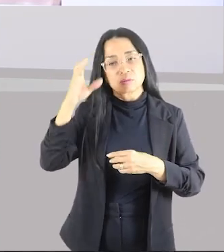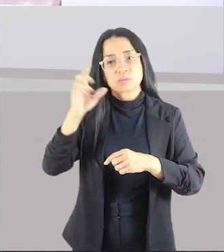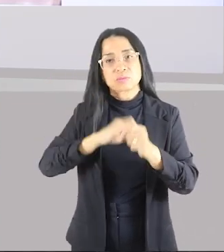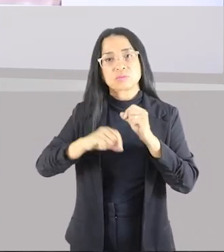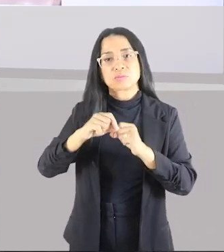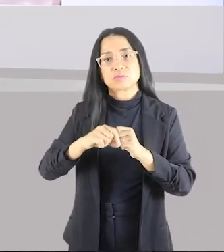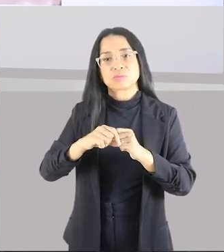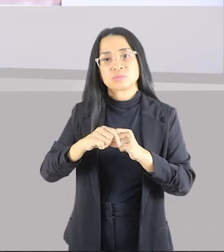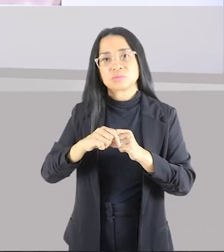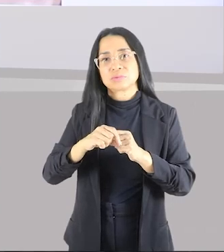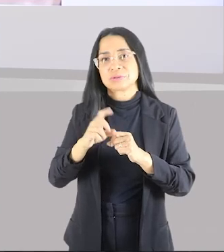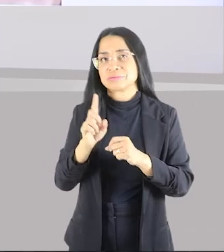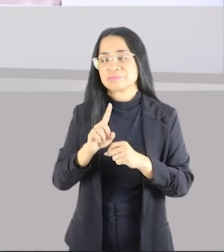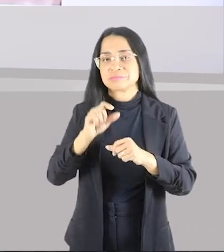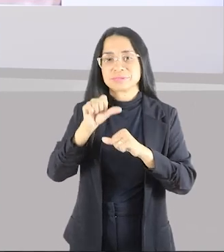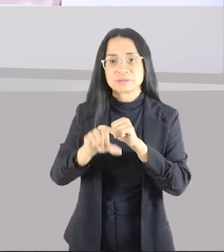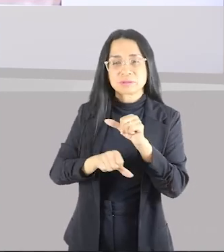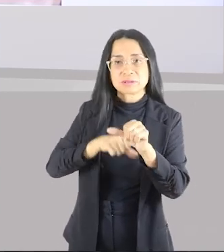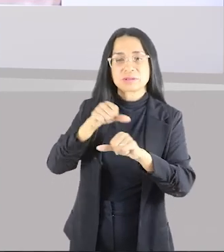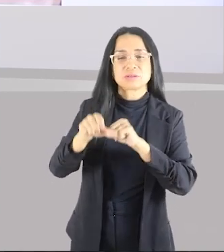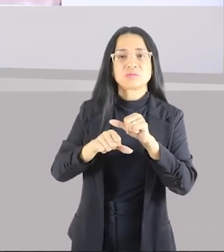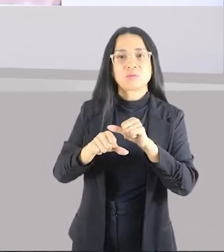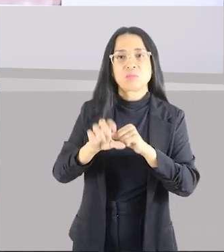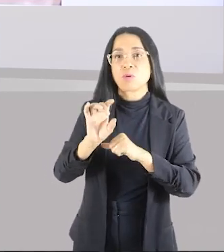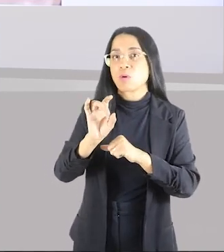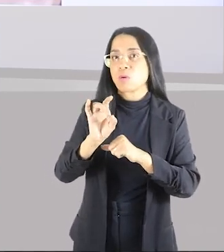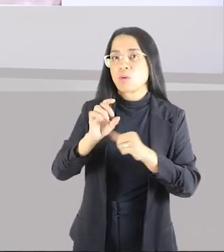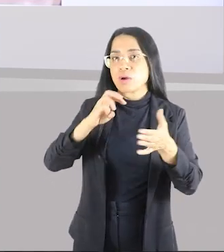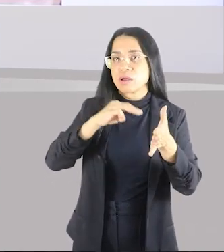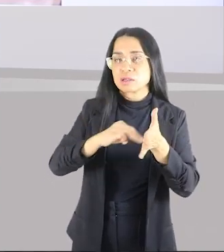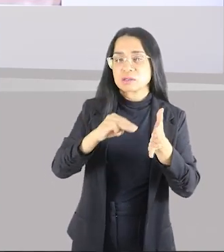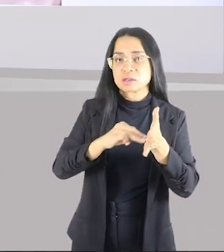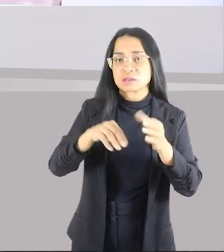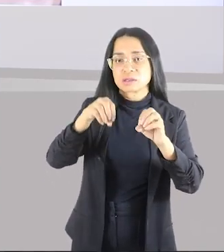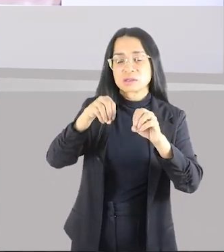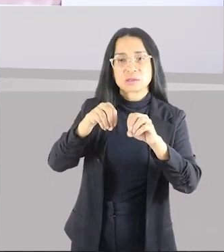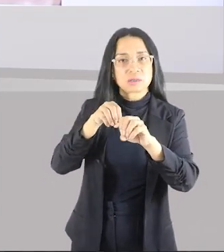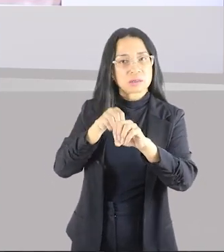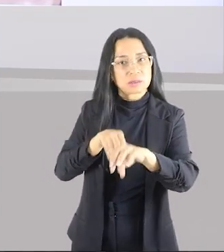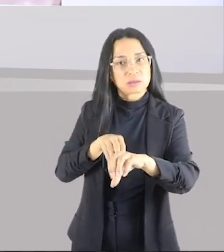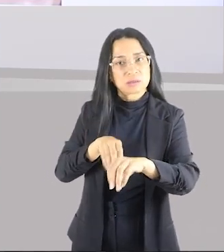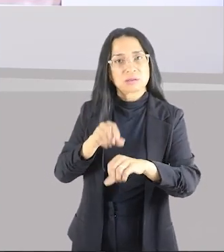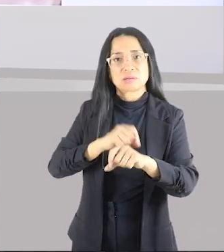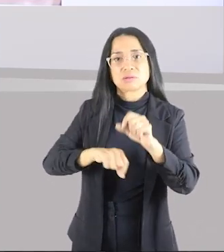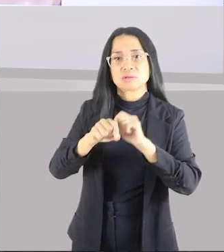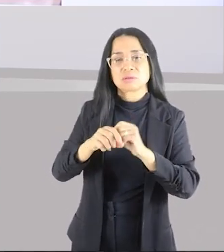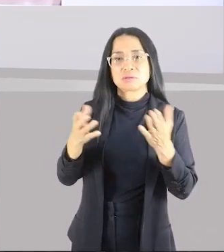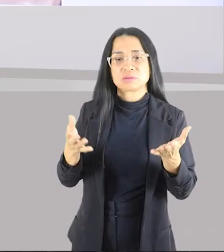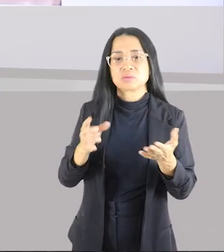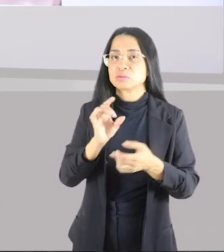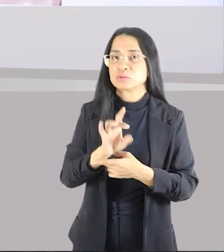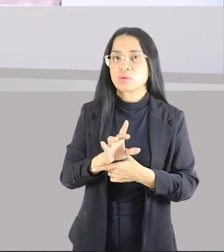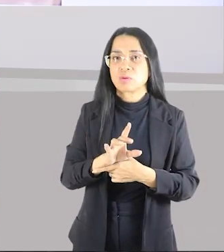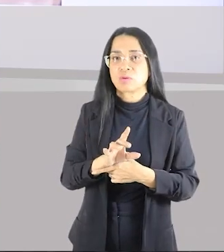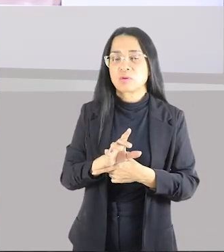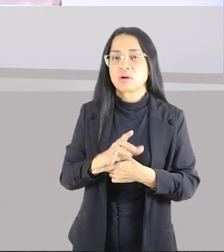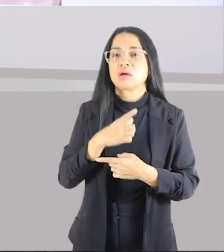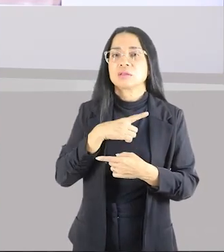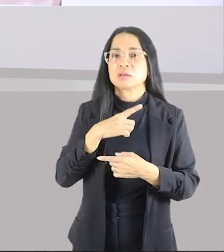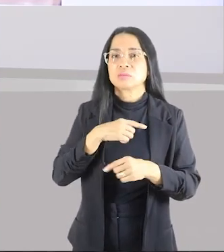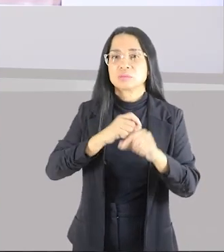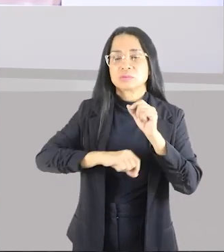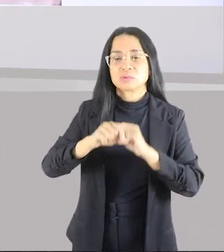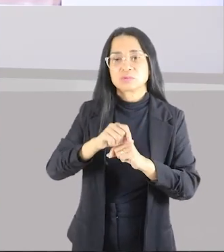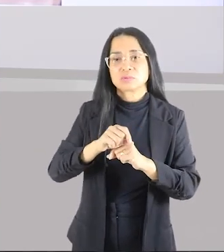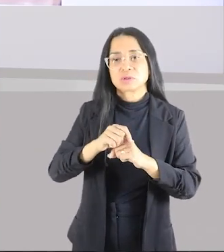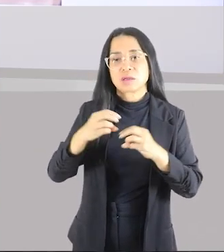de ter o status de ministério e passou apenas a ser uma secretaria dentro de outro. E todas as vezes vocês sabem que nós temos a presença